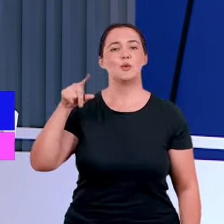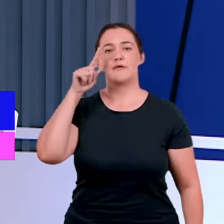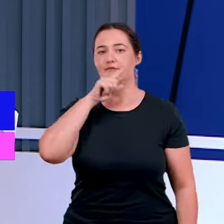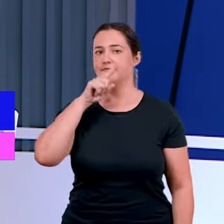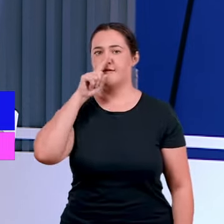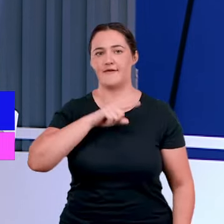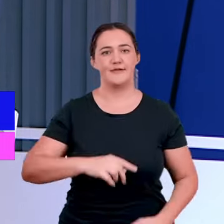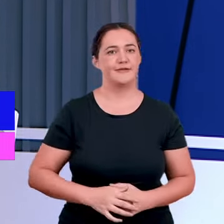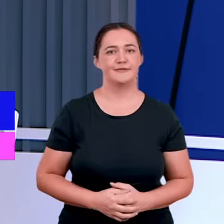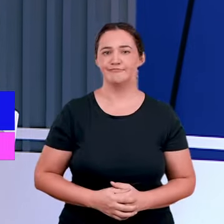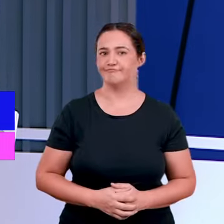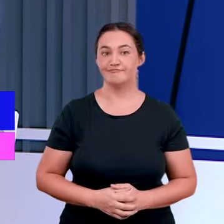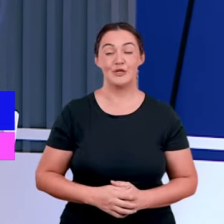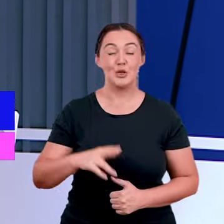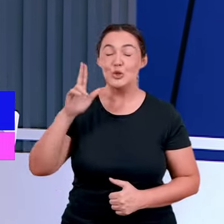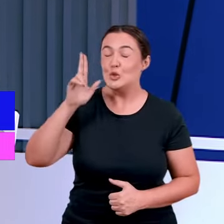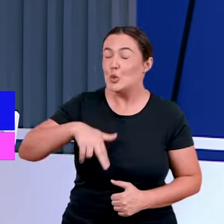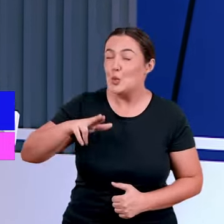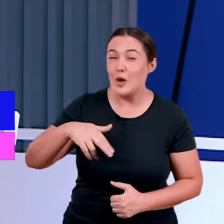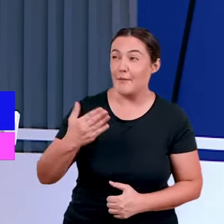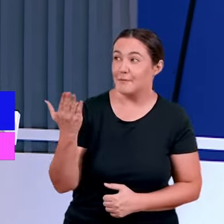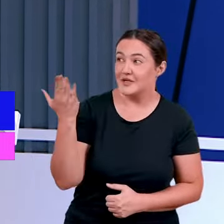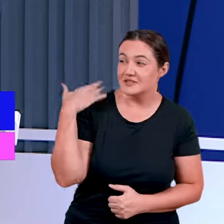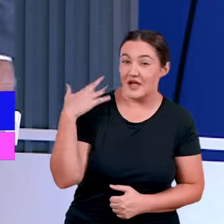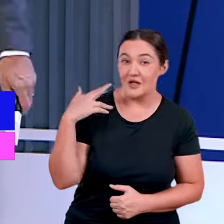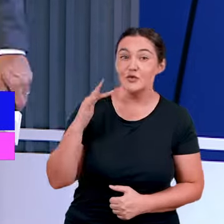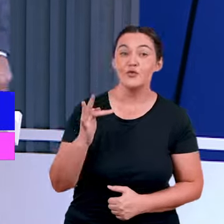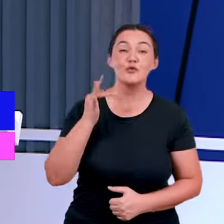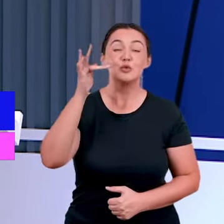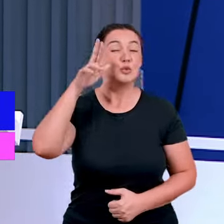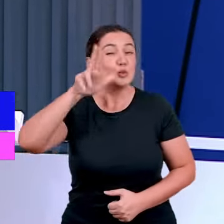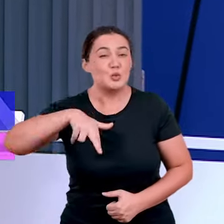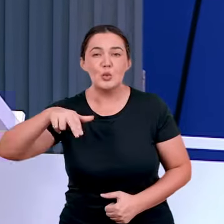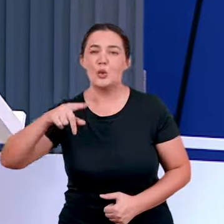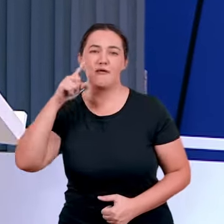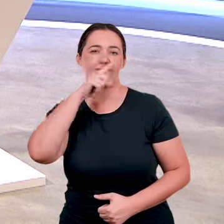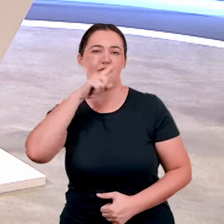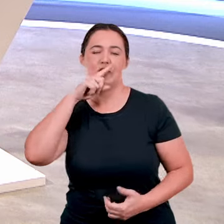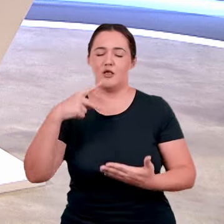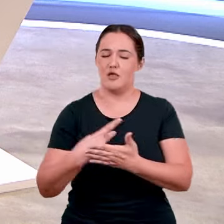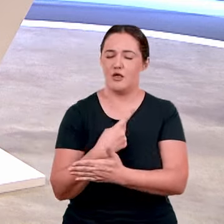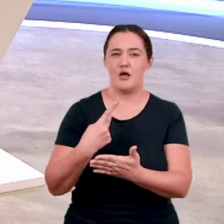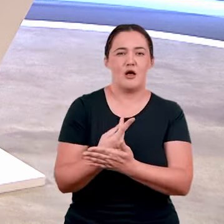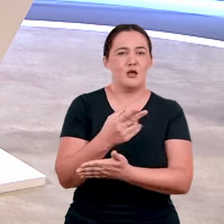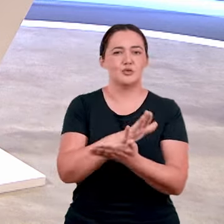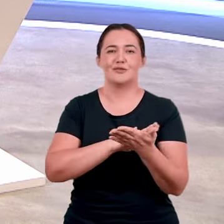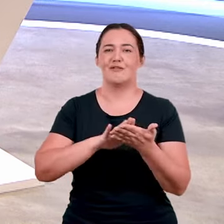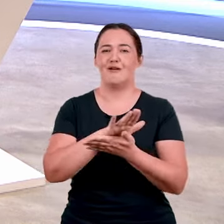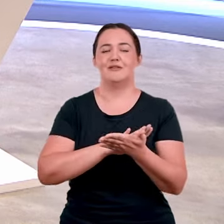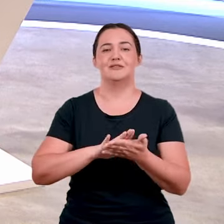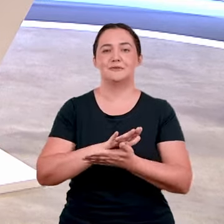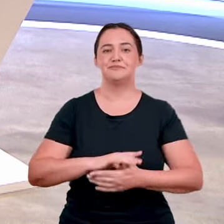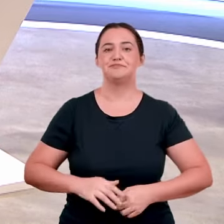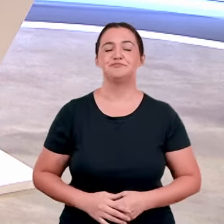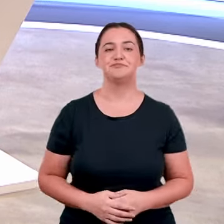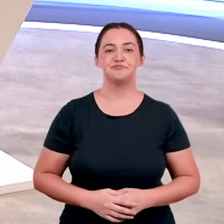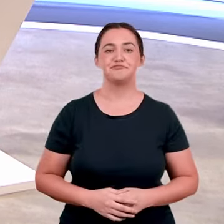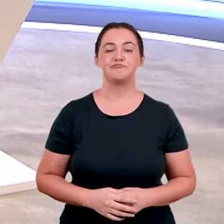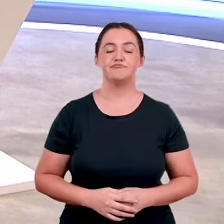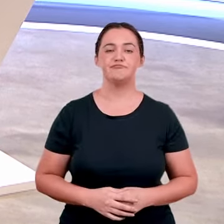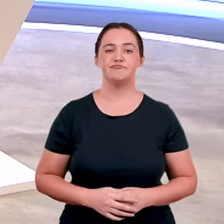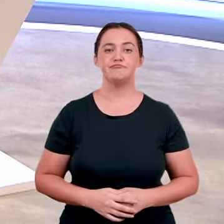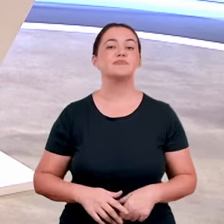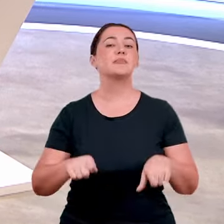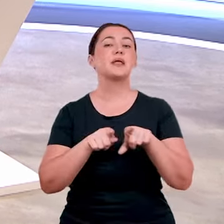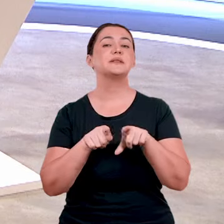falha. Nunca falhou e nunca falhará. Seguindo em nosso estudo,